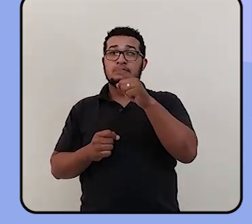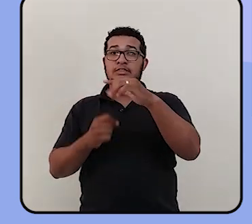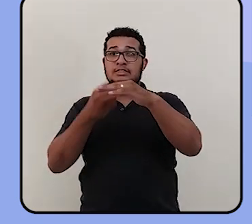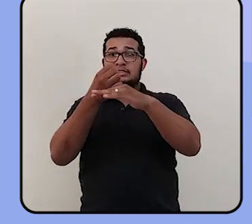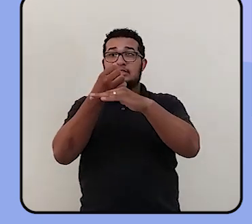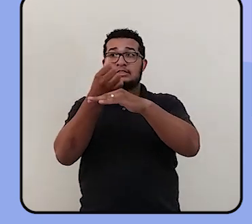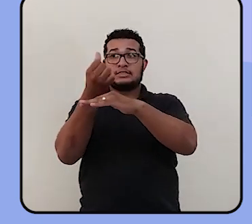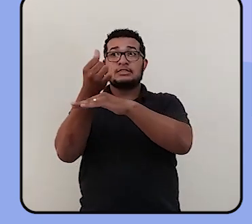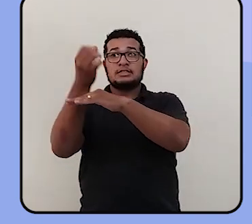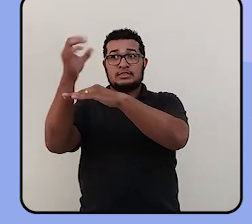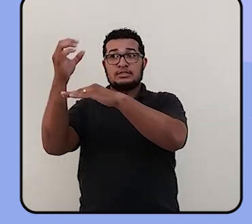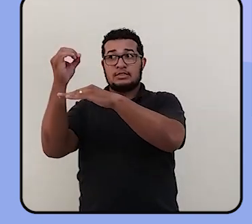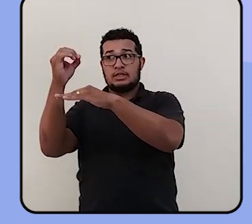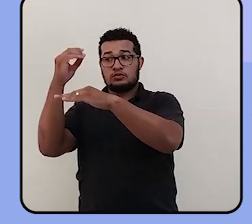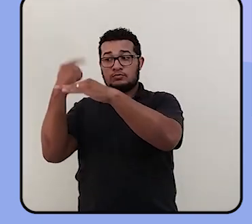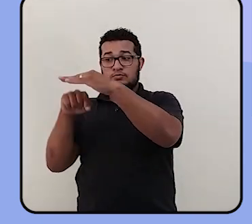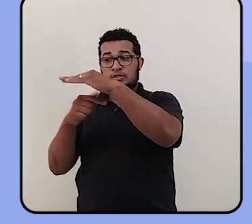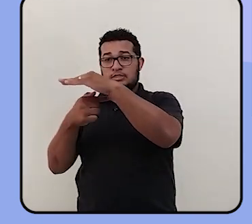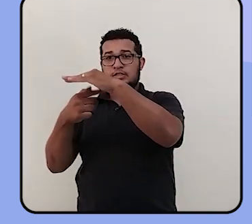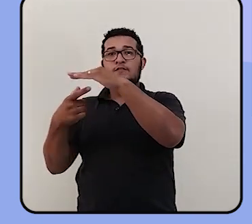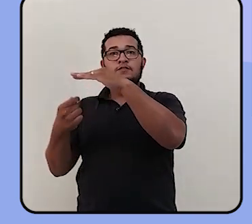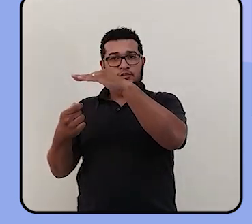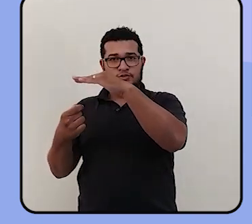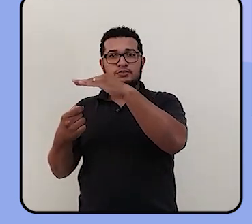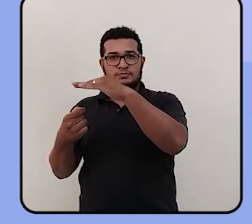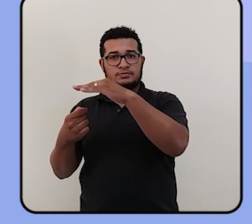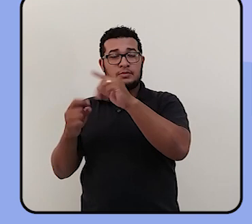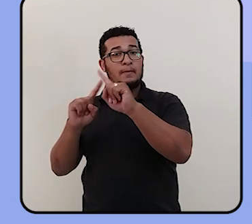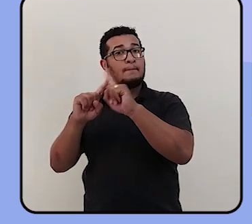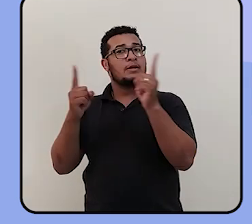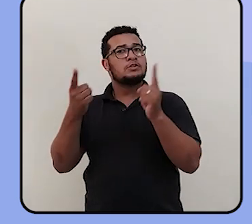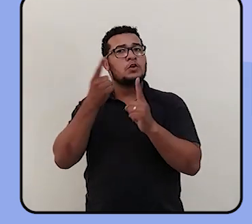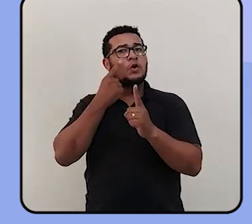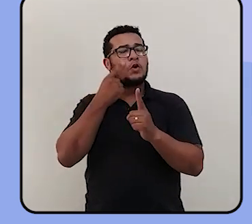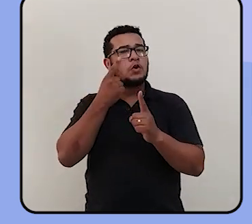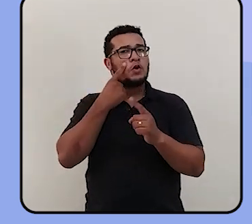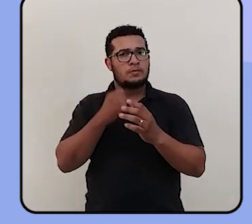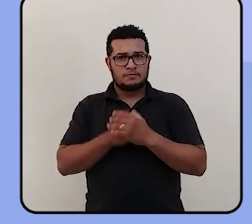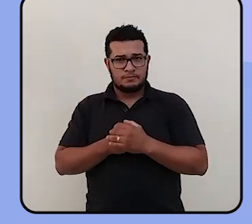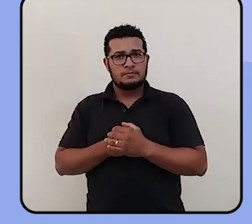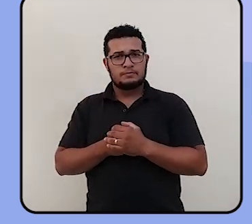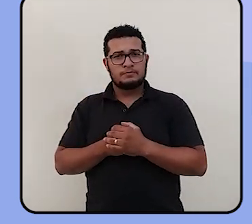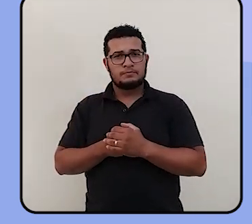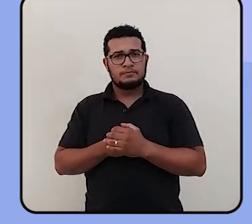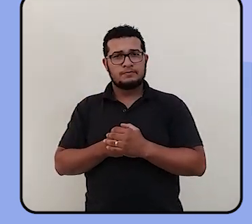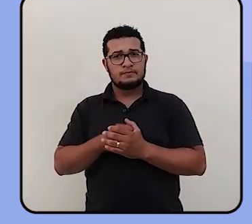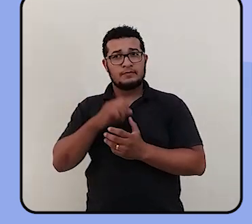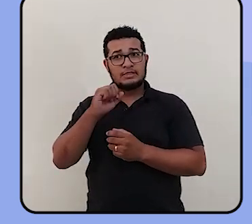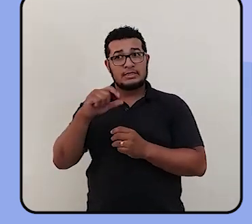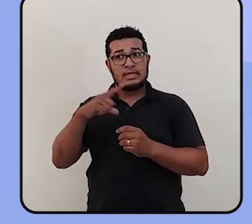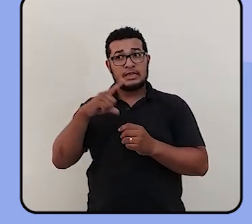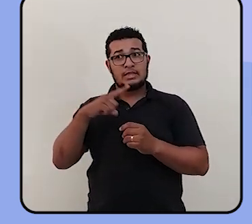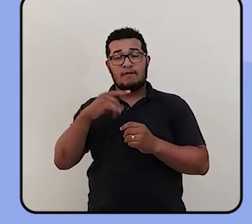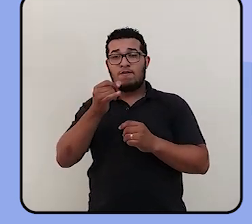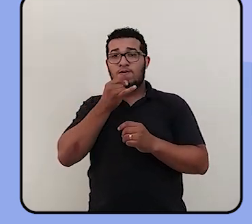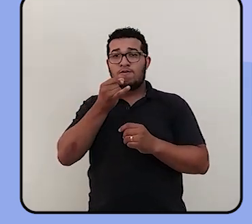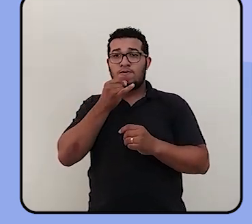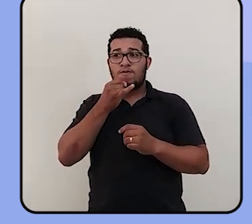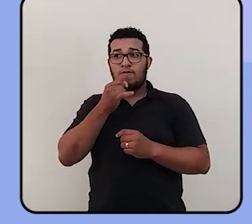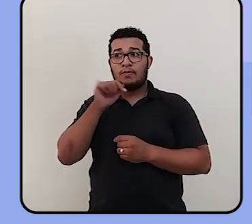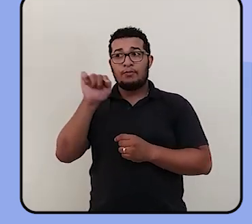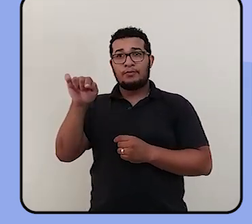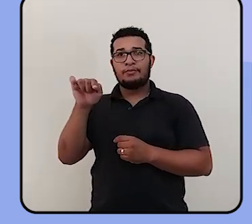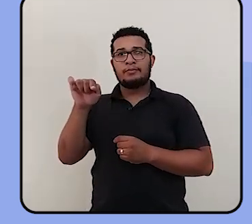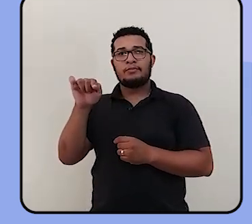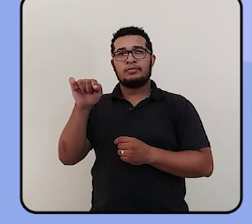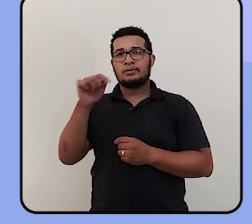600 para 720. Mas, olha só o que vai acontecer com a grandeza